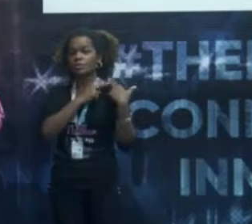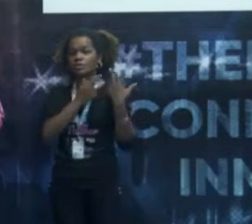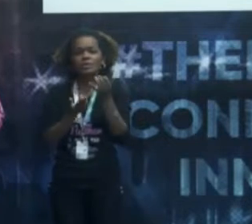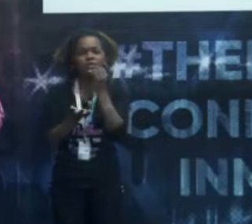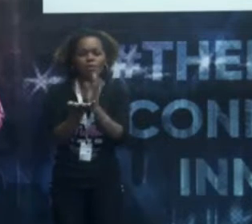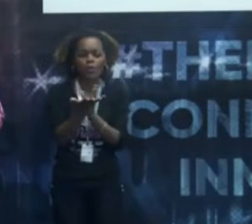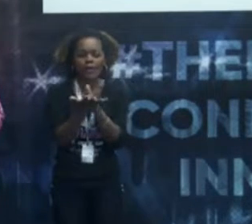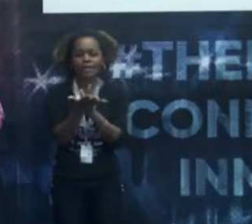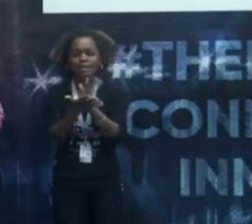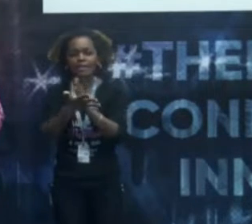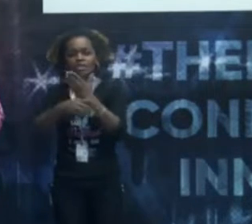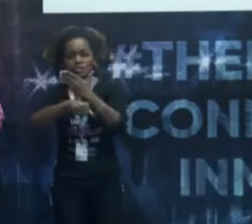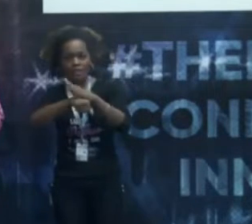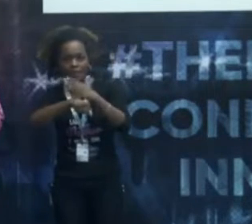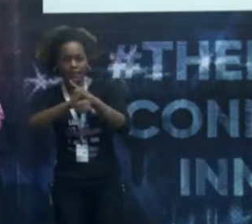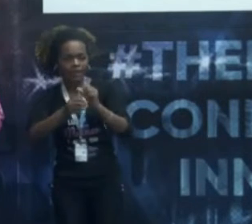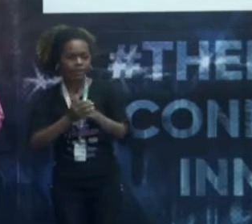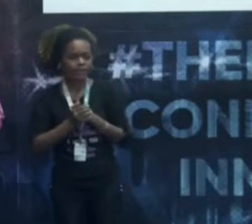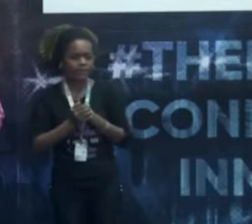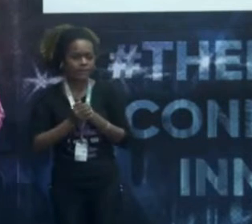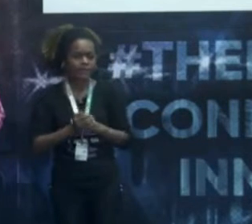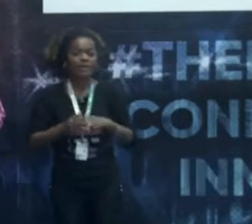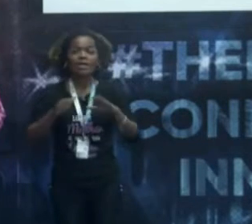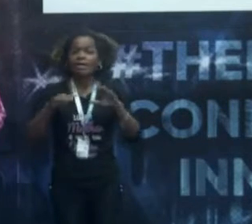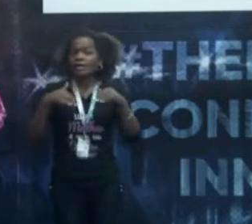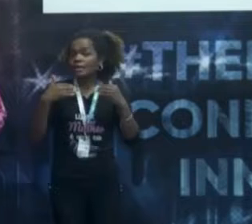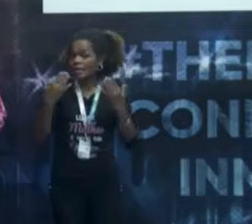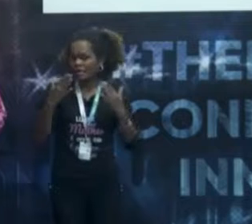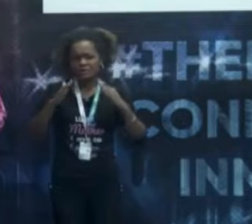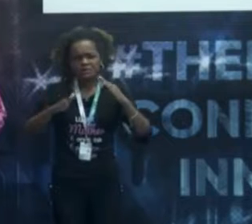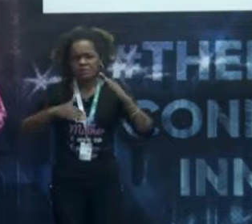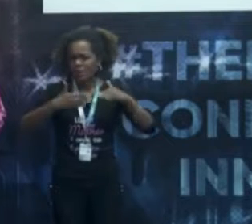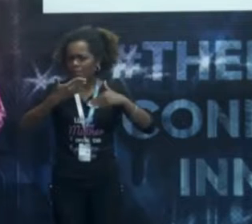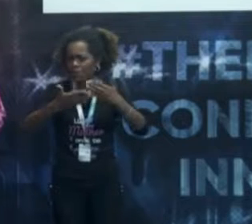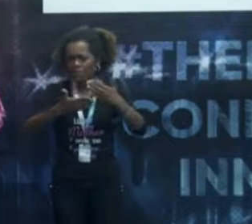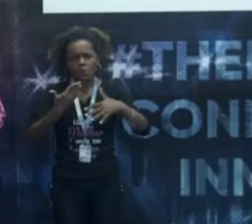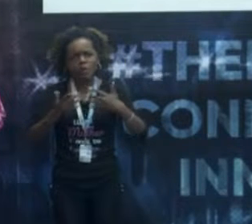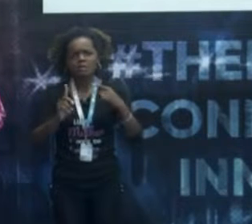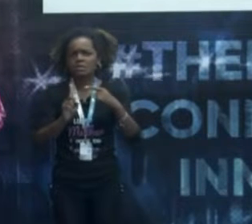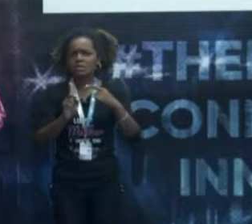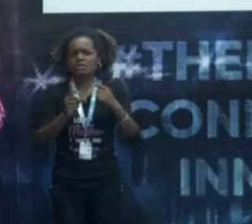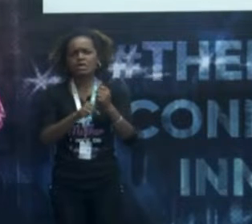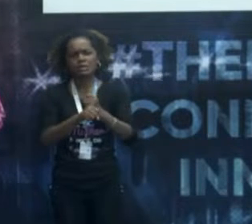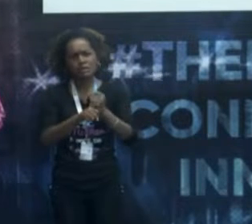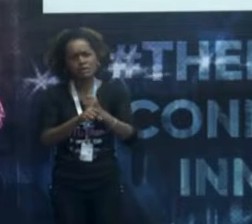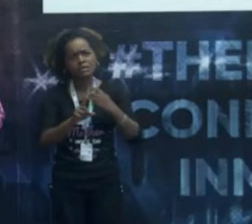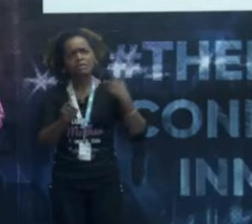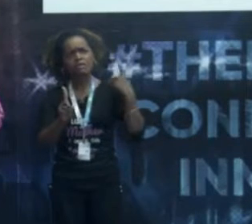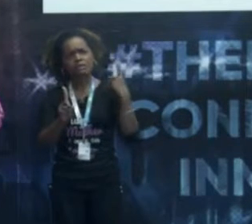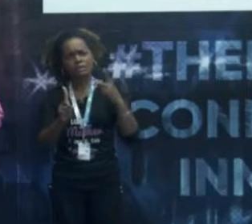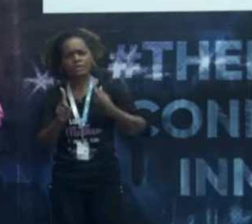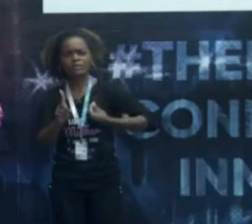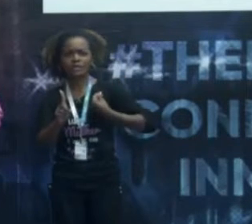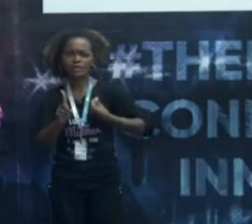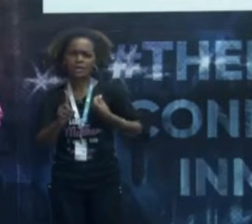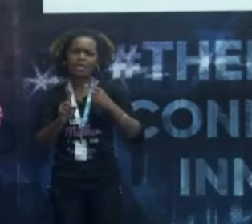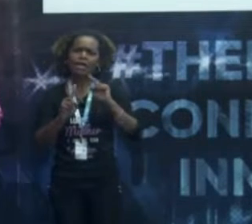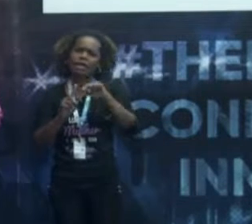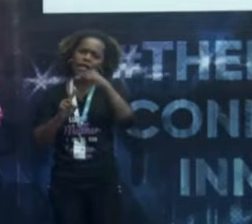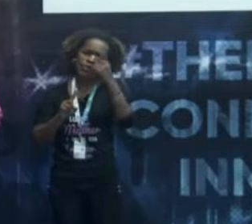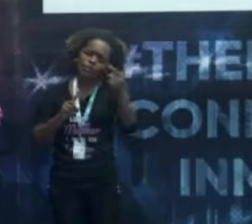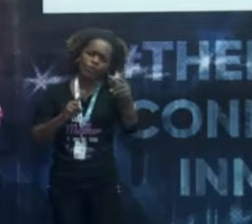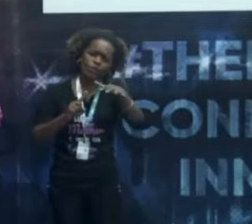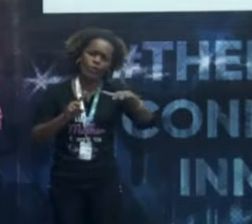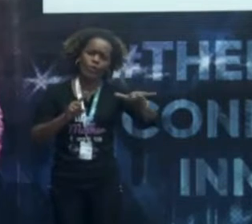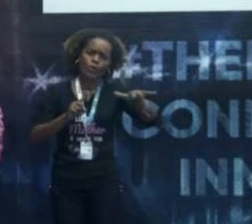dentro. Aí isso fez parte da minha vida toda, né? Softplan, fui para a Cassol, trabalhei com